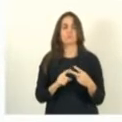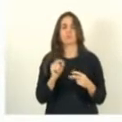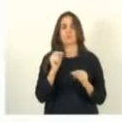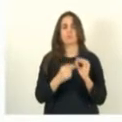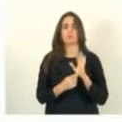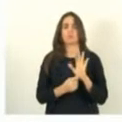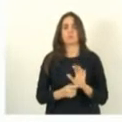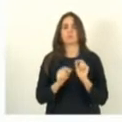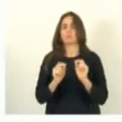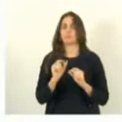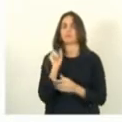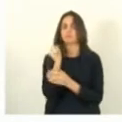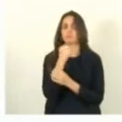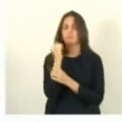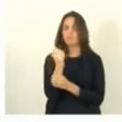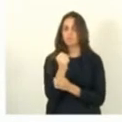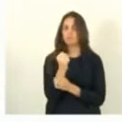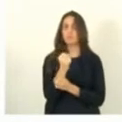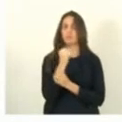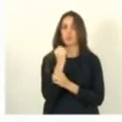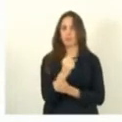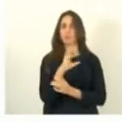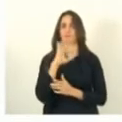um caso extremamente